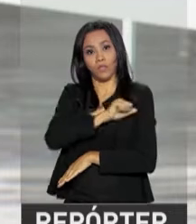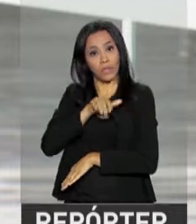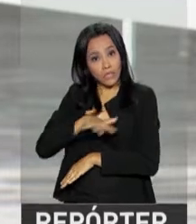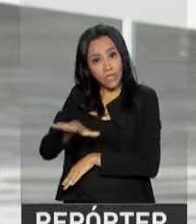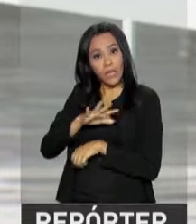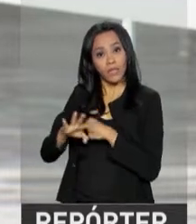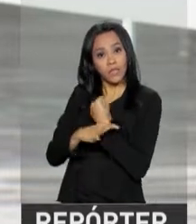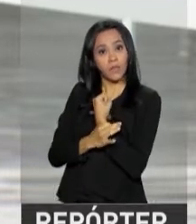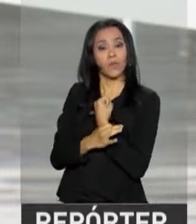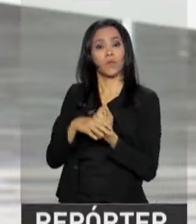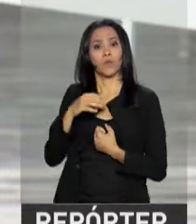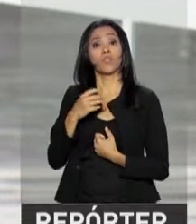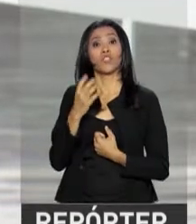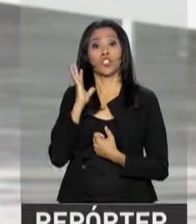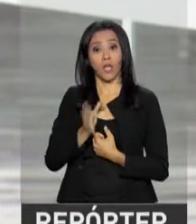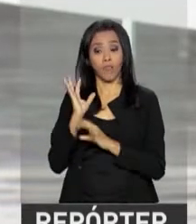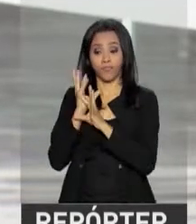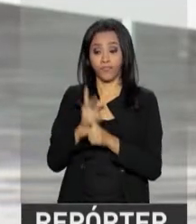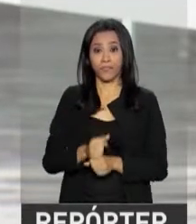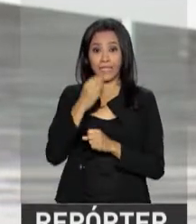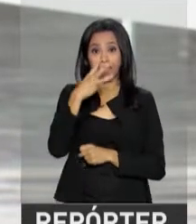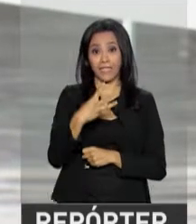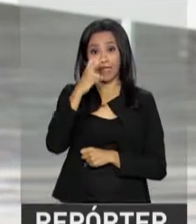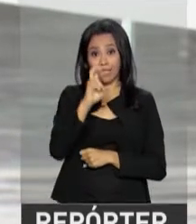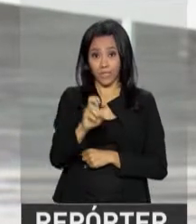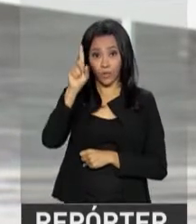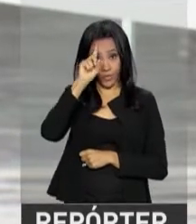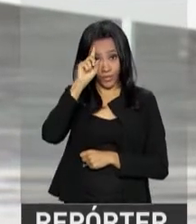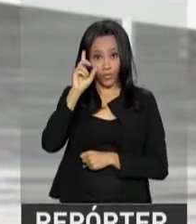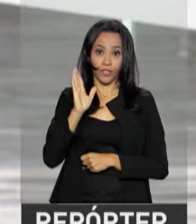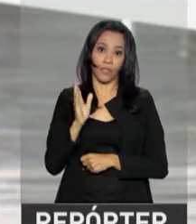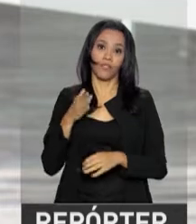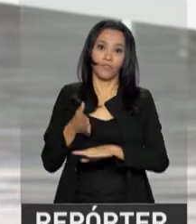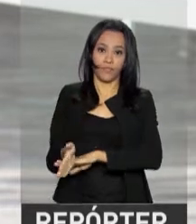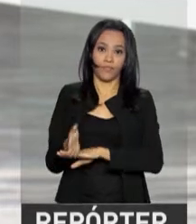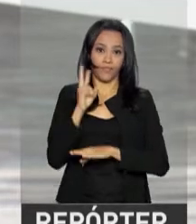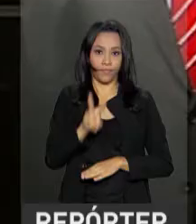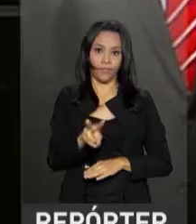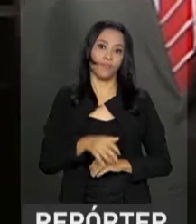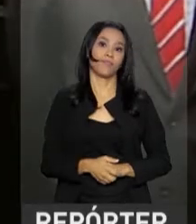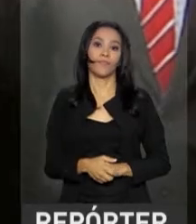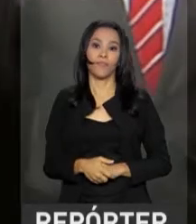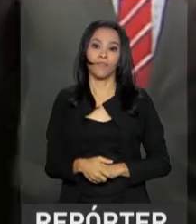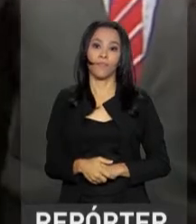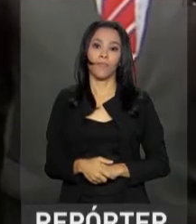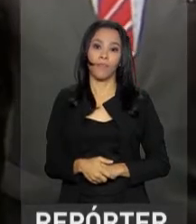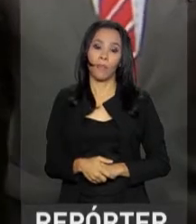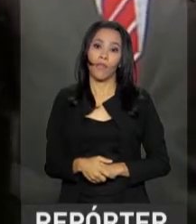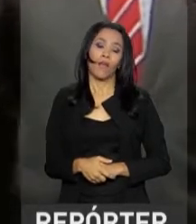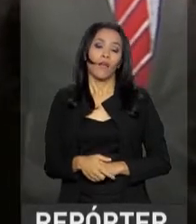35 dias de intervenção e vamos agora ouvirá a a fala do presidente as